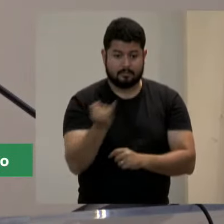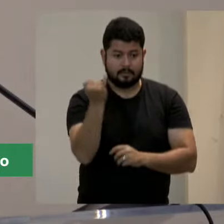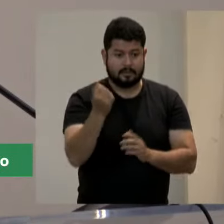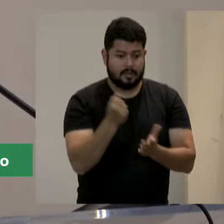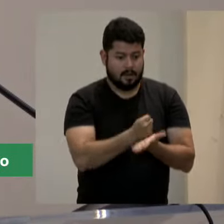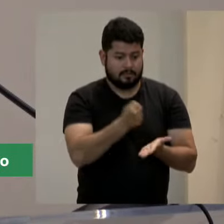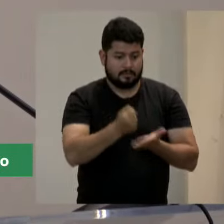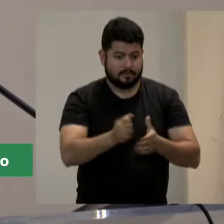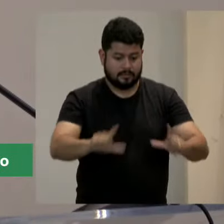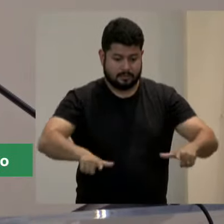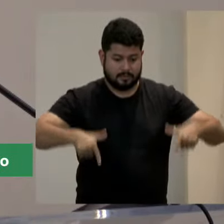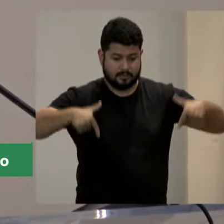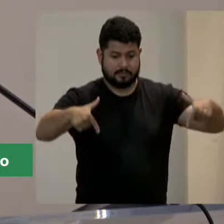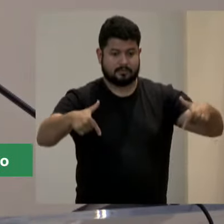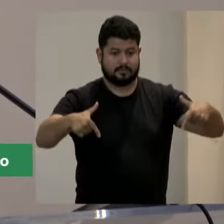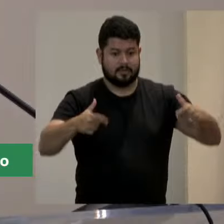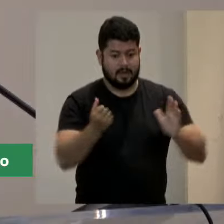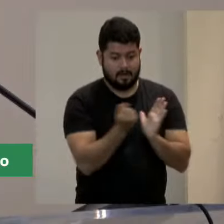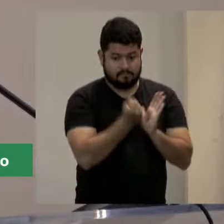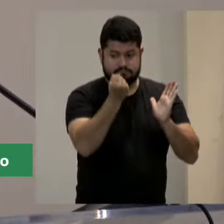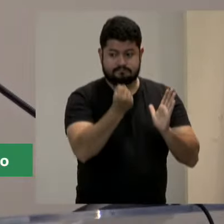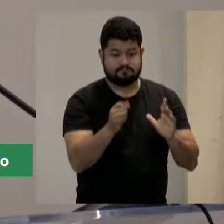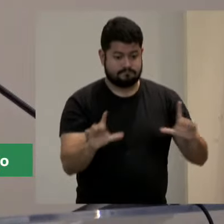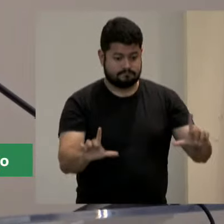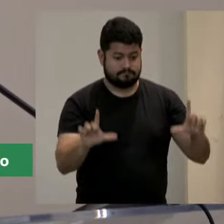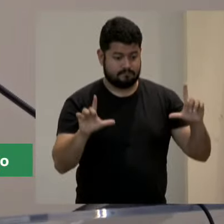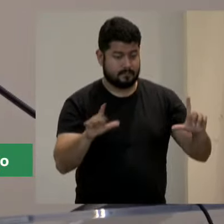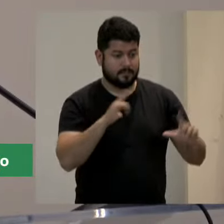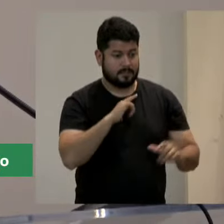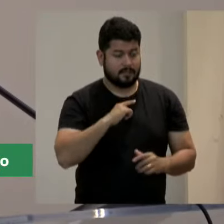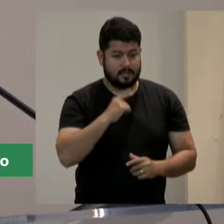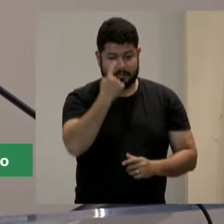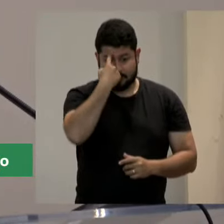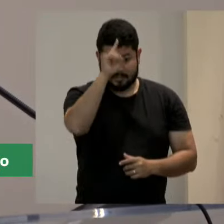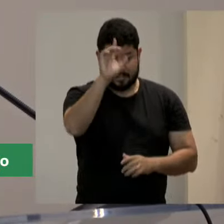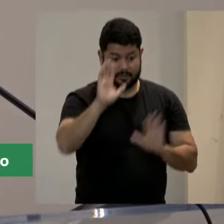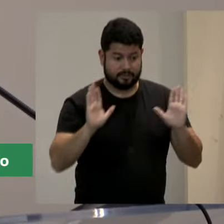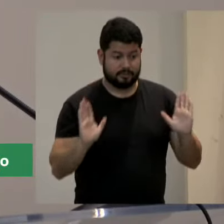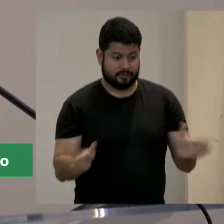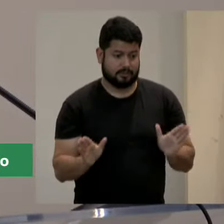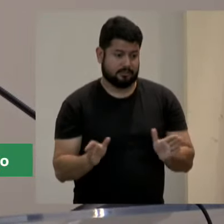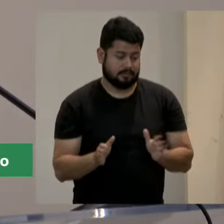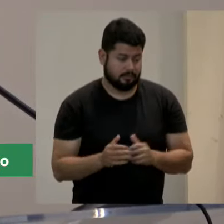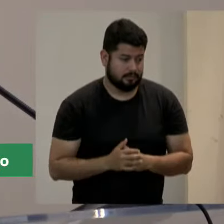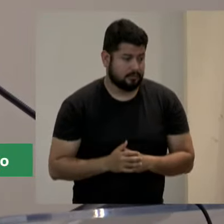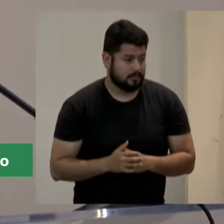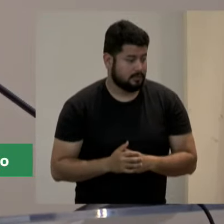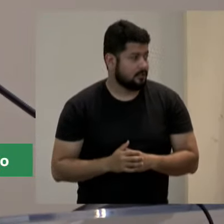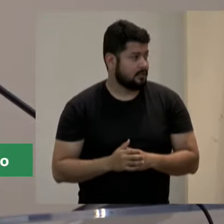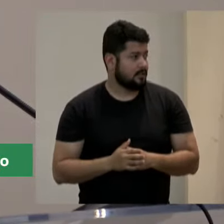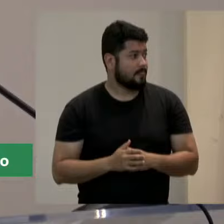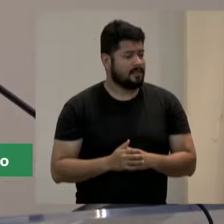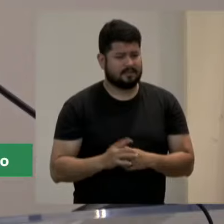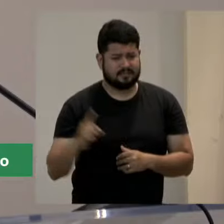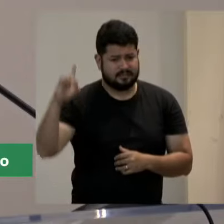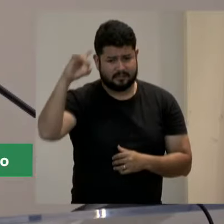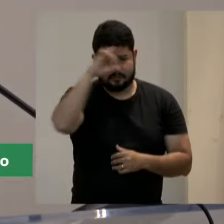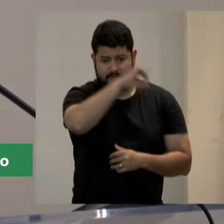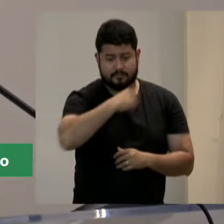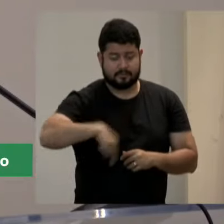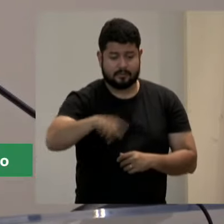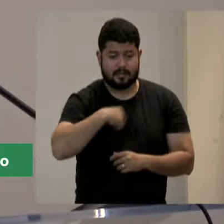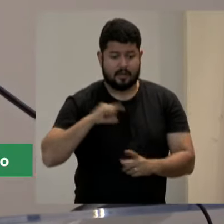certificação, um selo. E a gente tem essa ideia de que dificilmente a gente